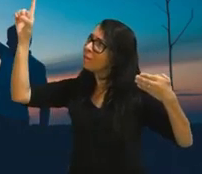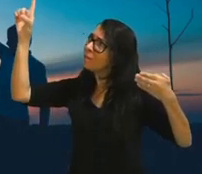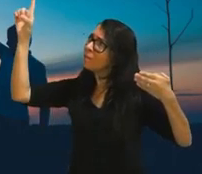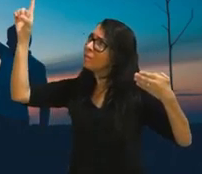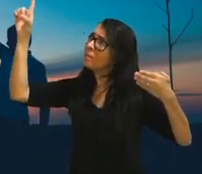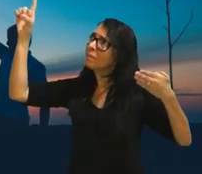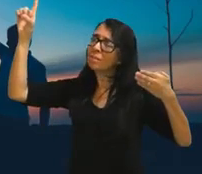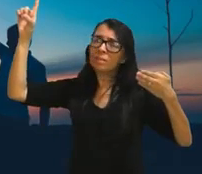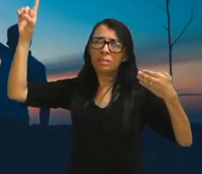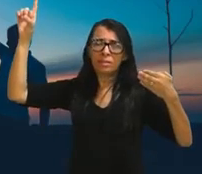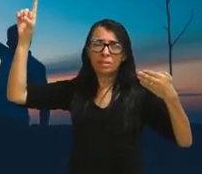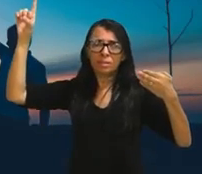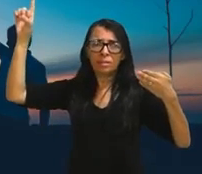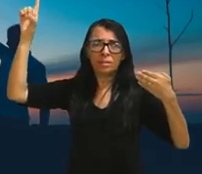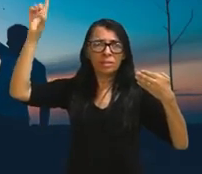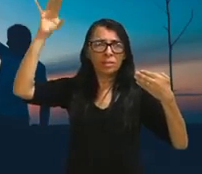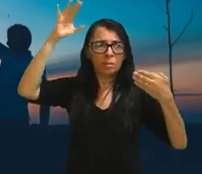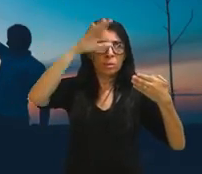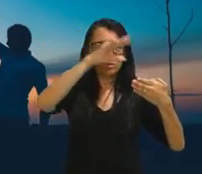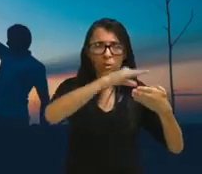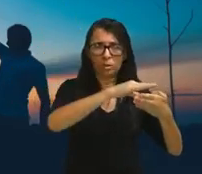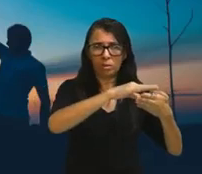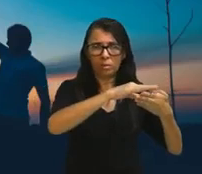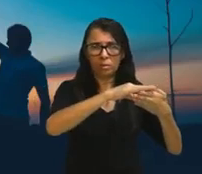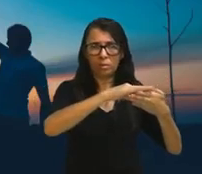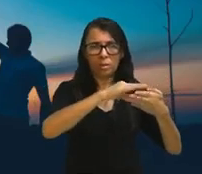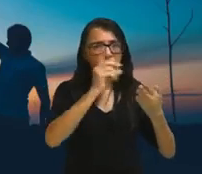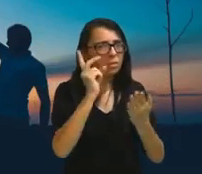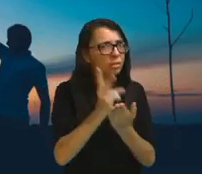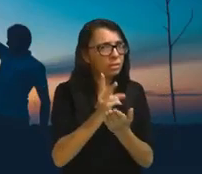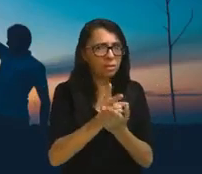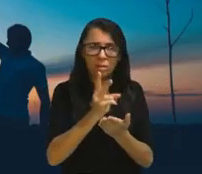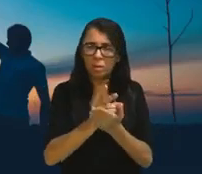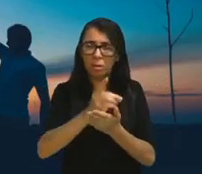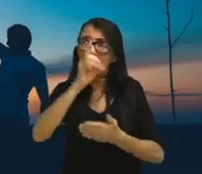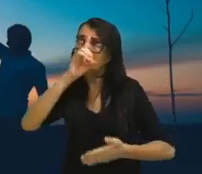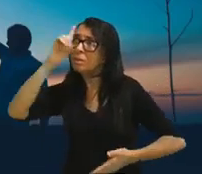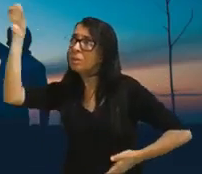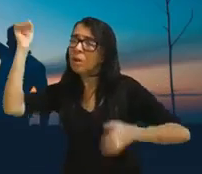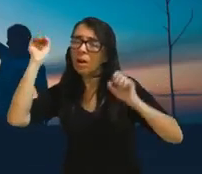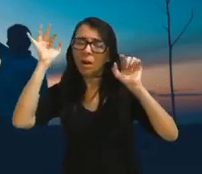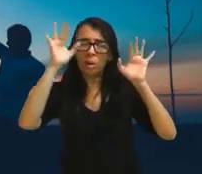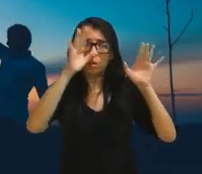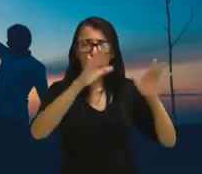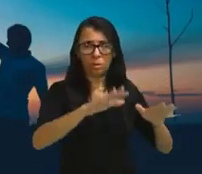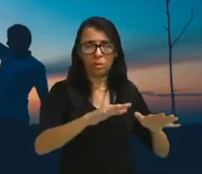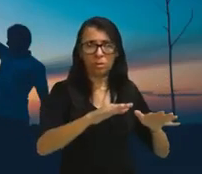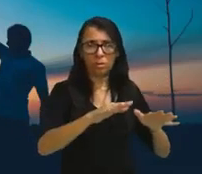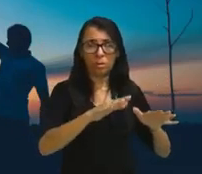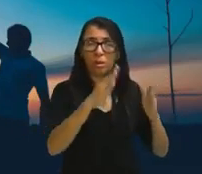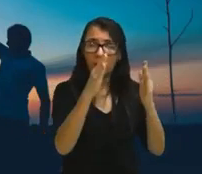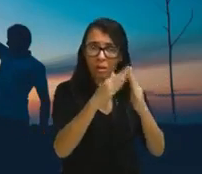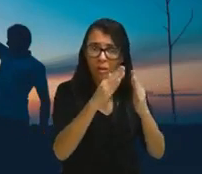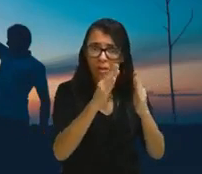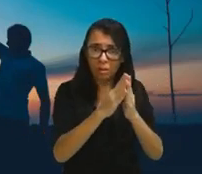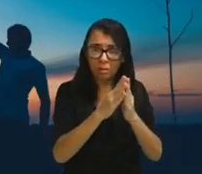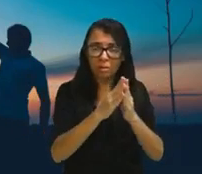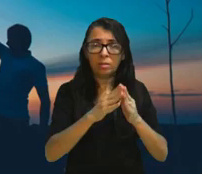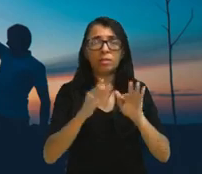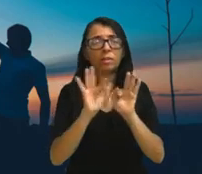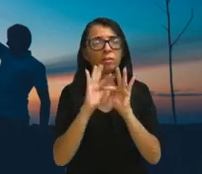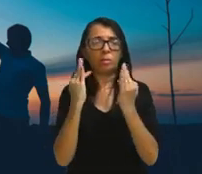uma das outras, estão se degradando, estão se destruindo. Não sei se é a